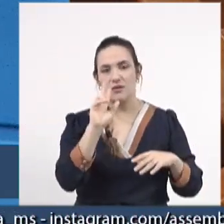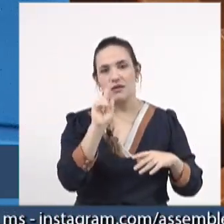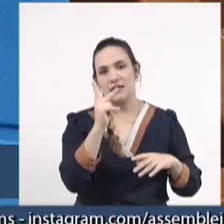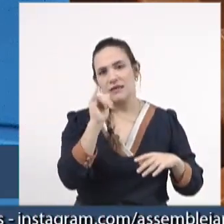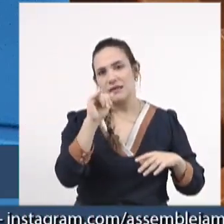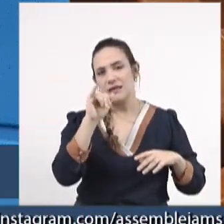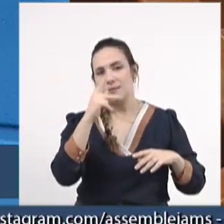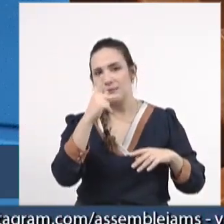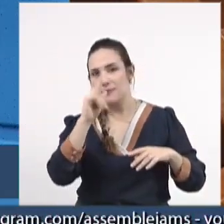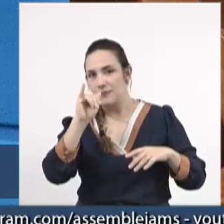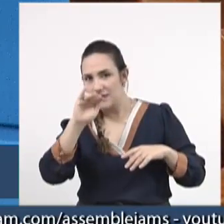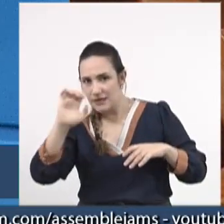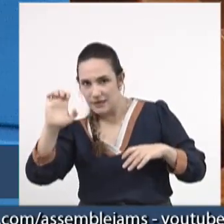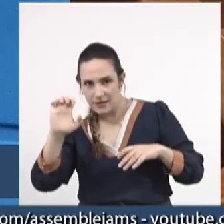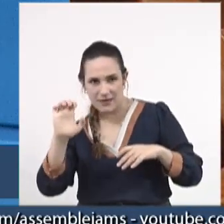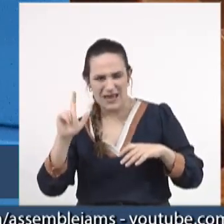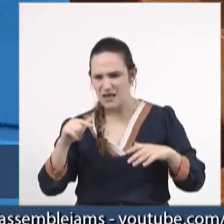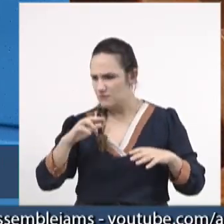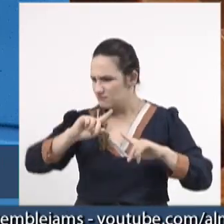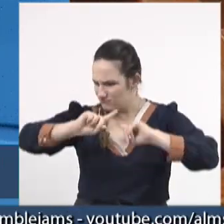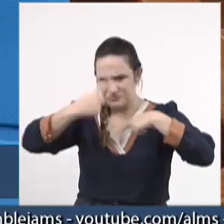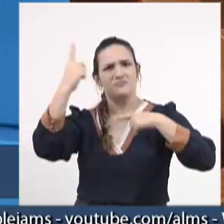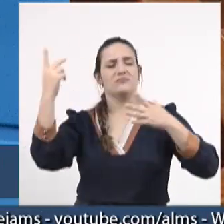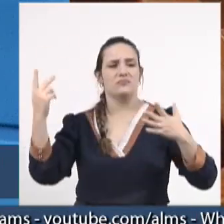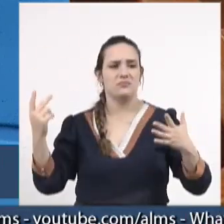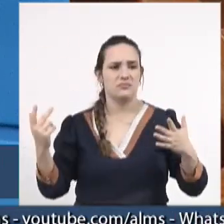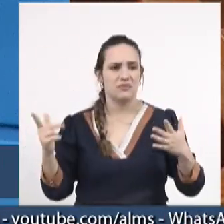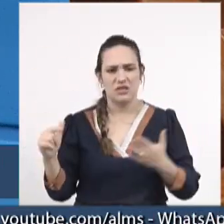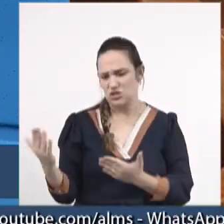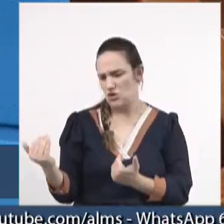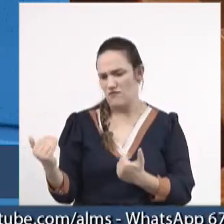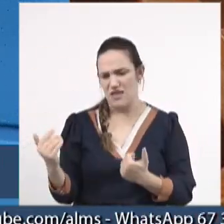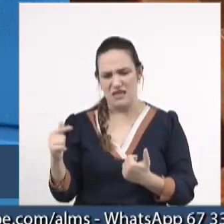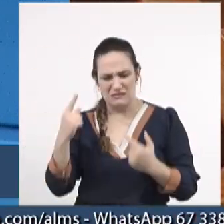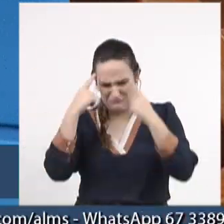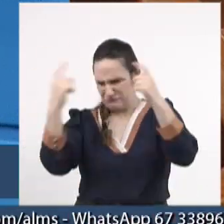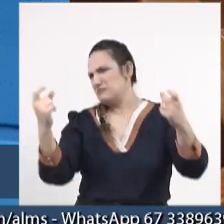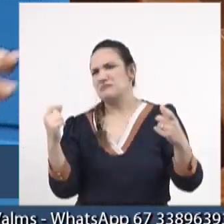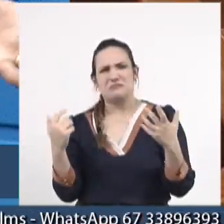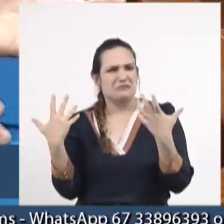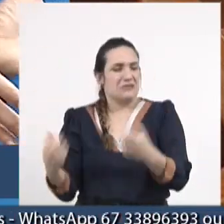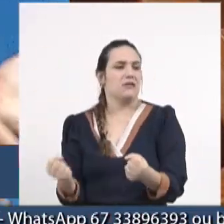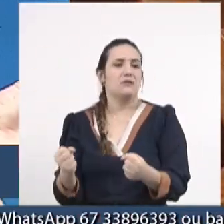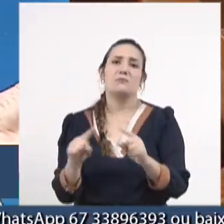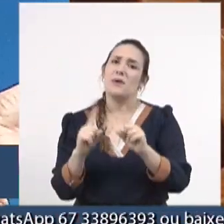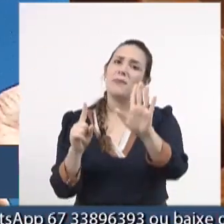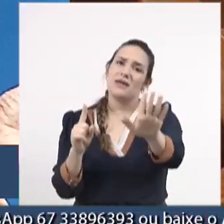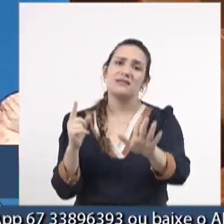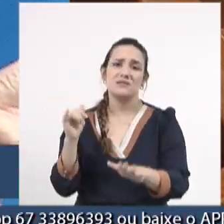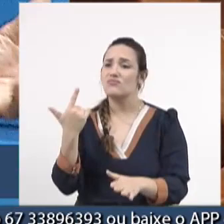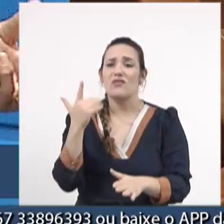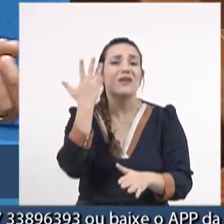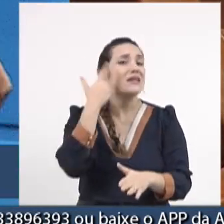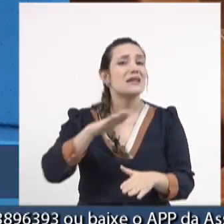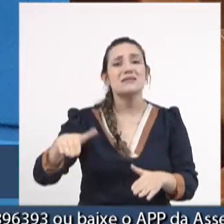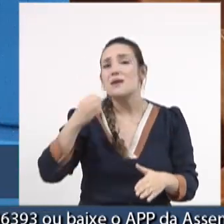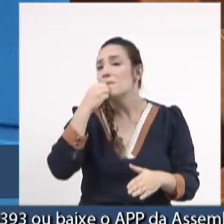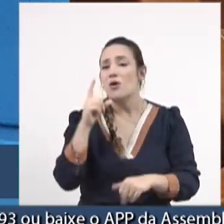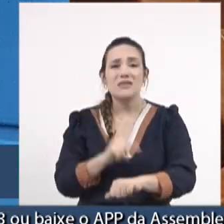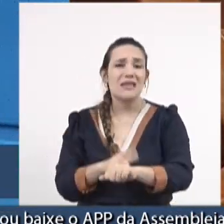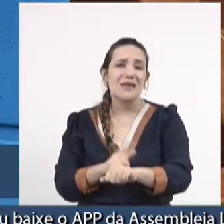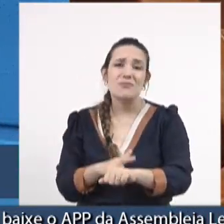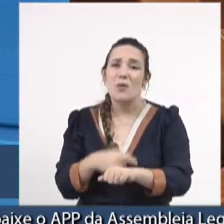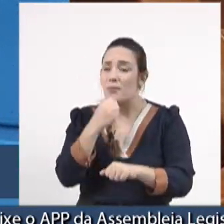de repulsa. Ninguém pode falar aqui que o adolescente é um aborrecente. Um adolescente é aborrecente quando ele não tem uma infância, quando ele não